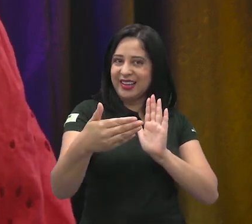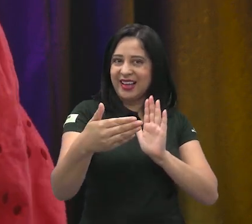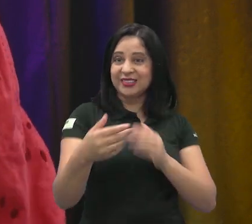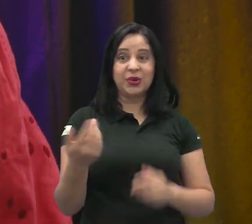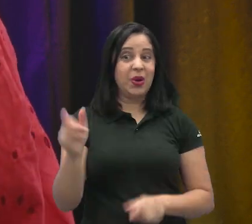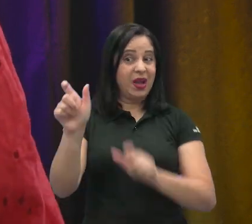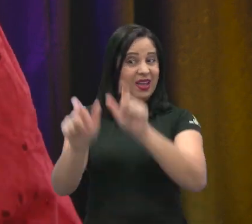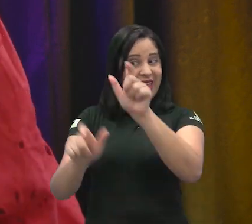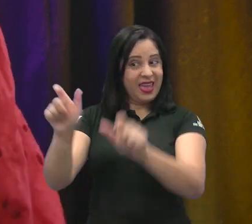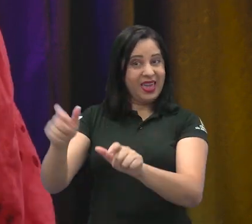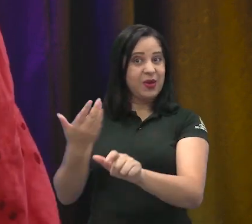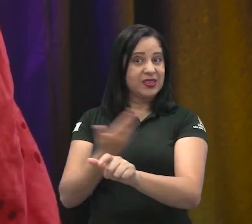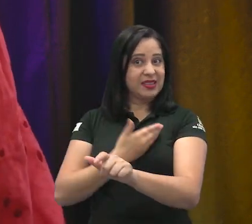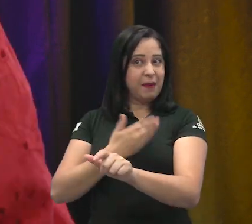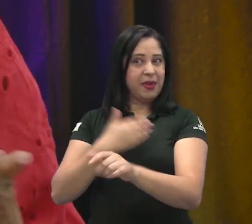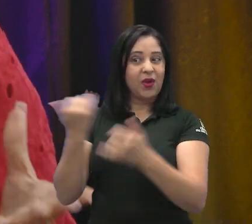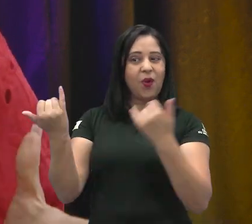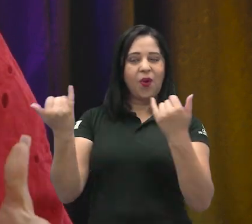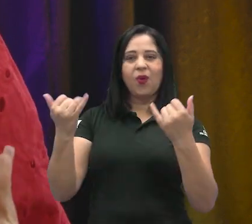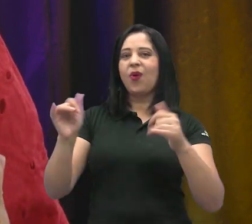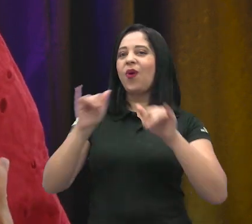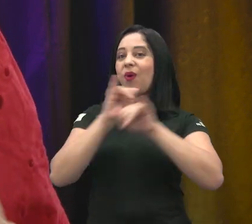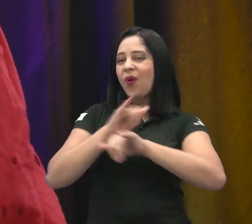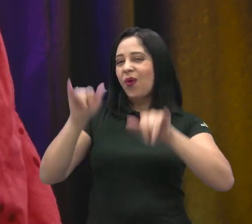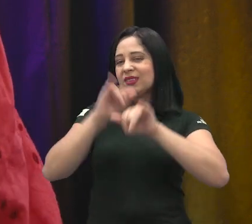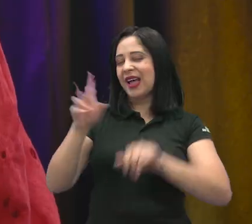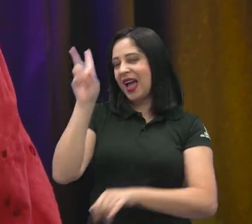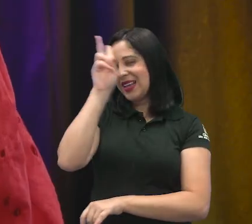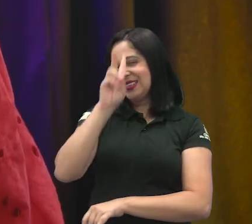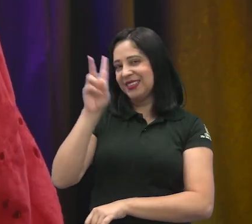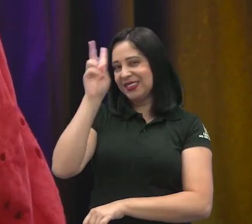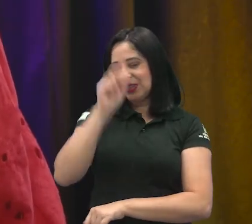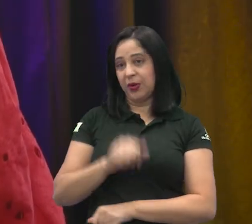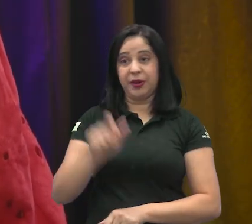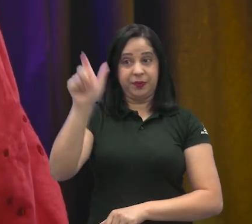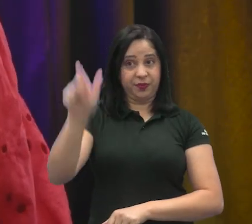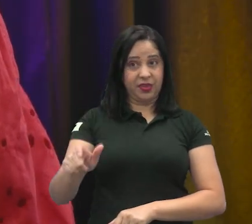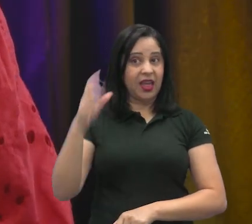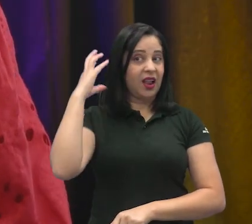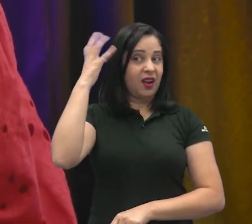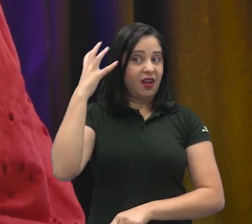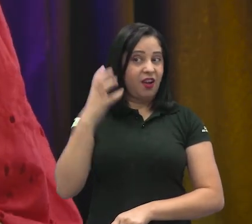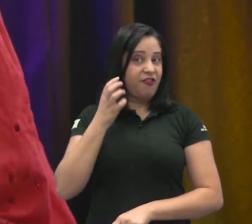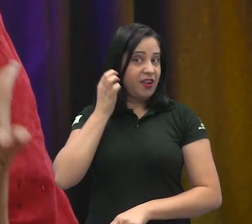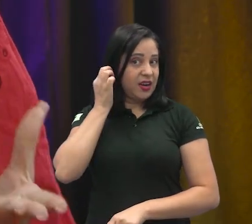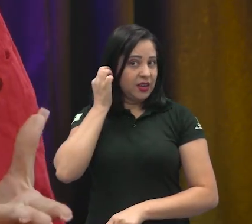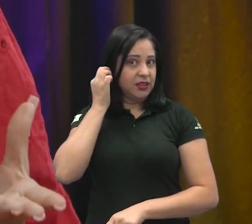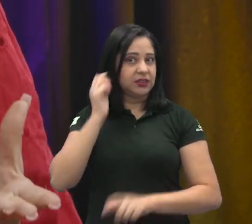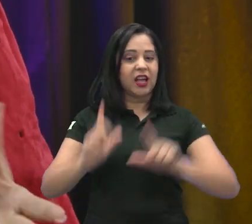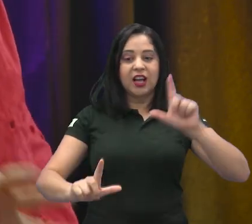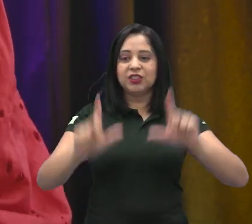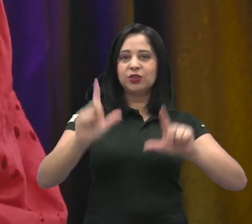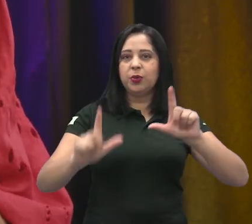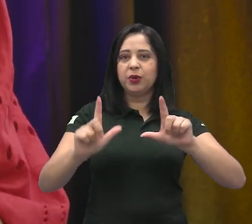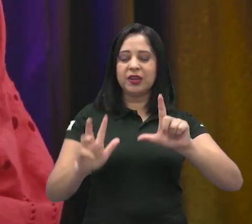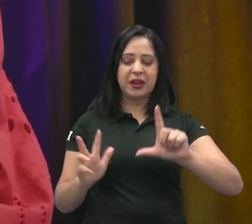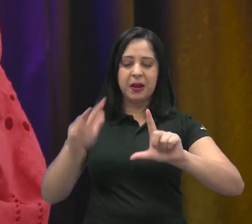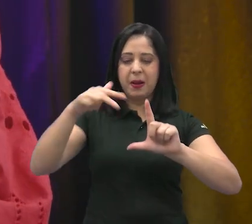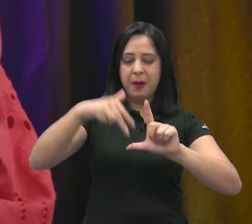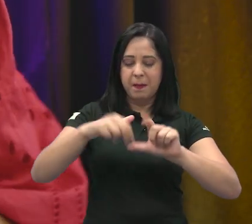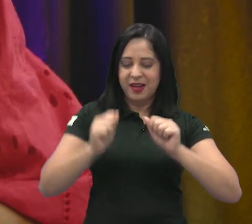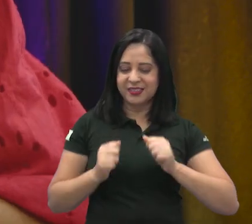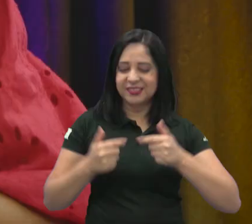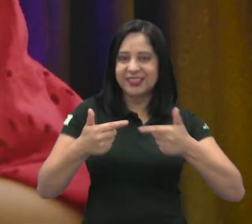histórias inspiradoras este ano. Fernanda Santos, do programa Vozes do Bem, E o Vieira, gente, que faz o